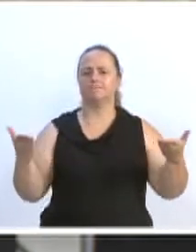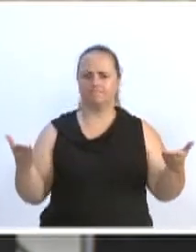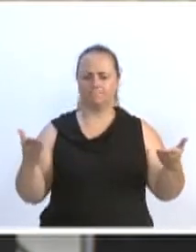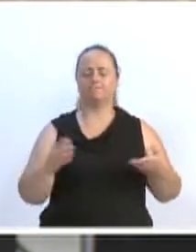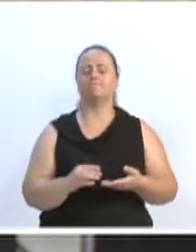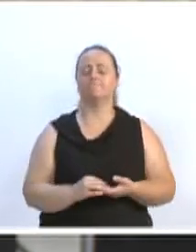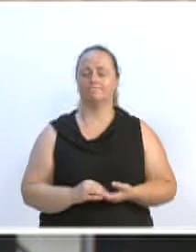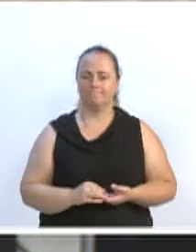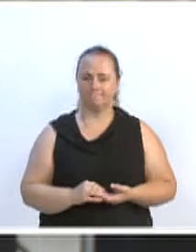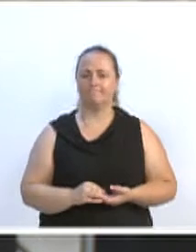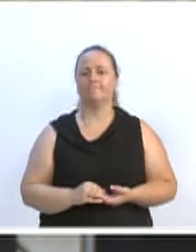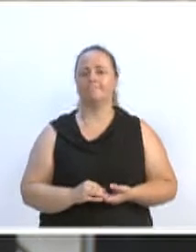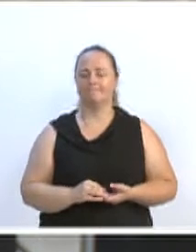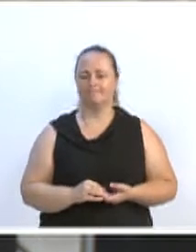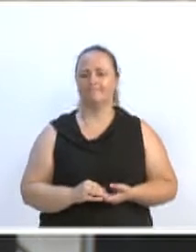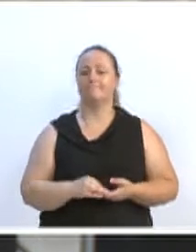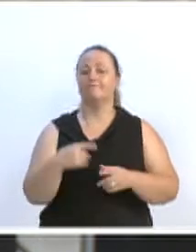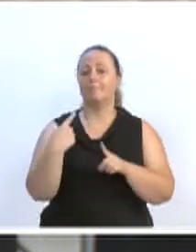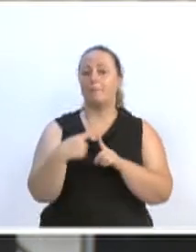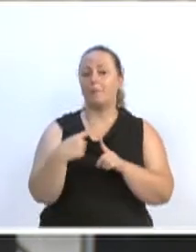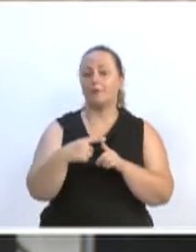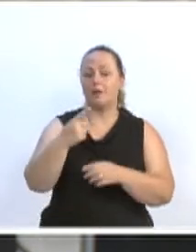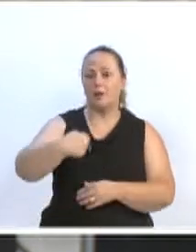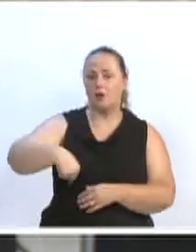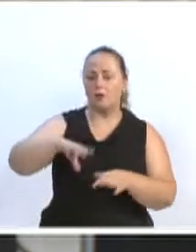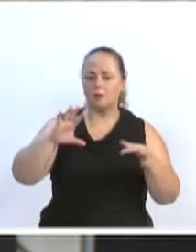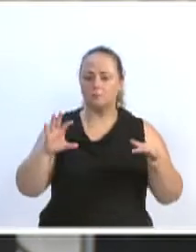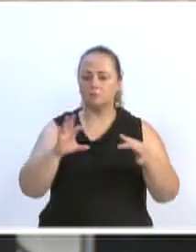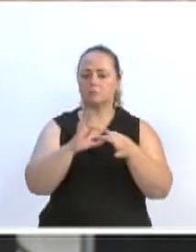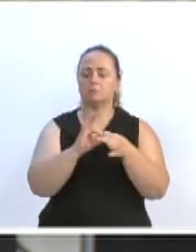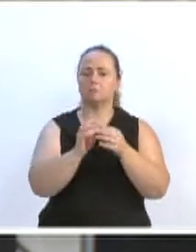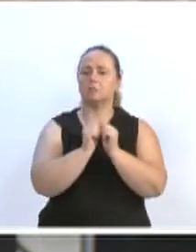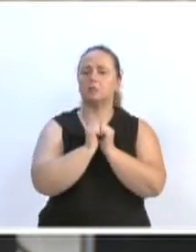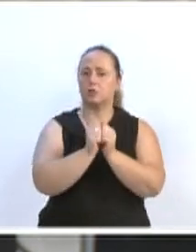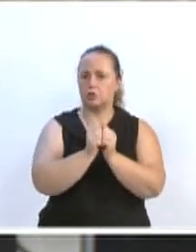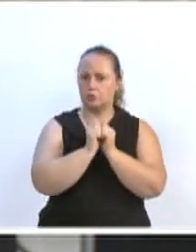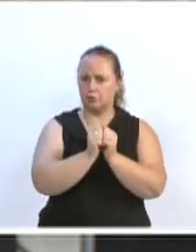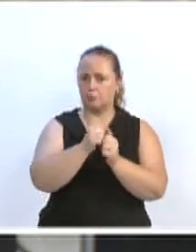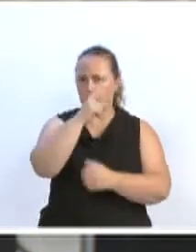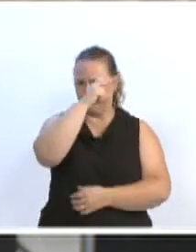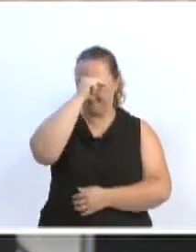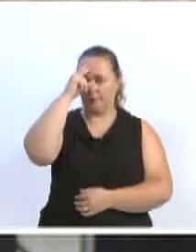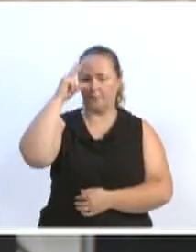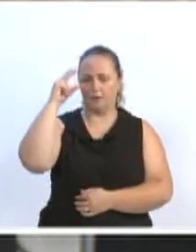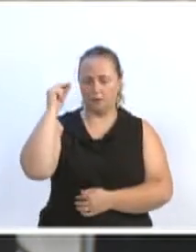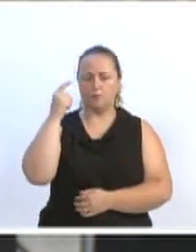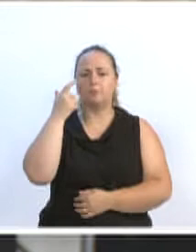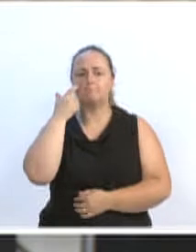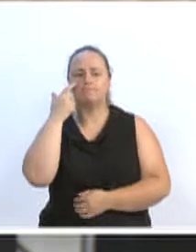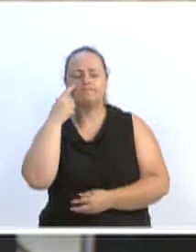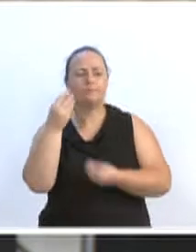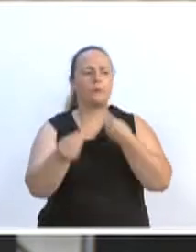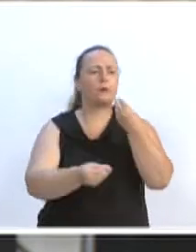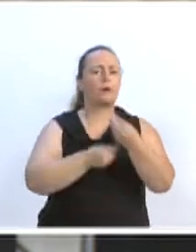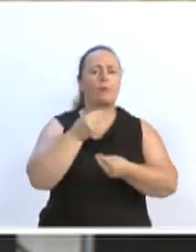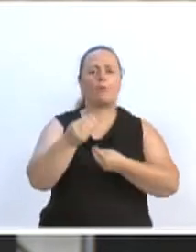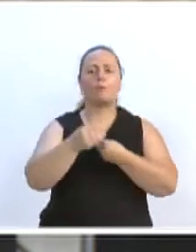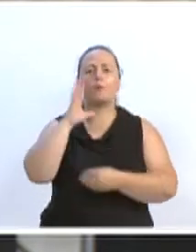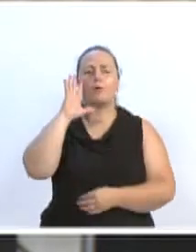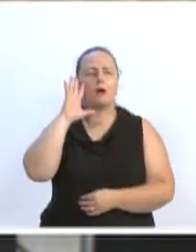temos que nos alinhar ao poder público municipal e encontrar uma solução